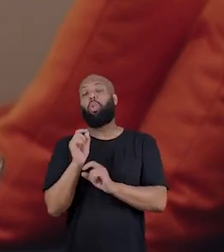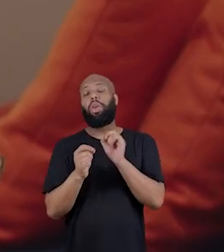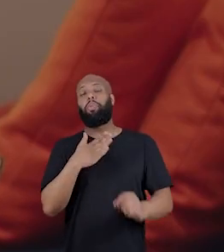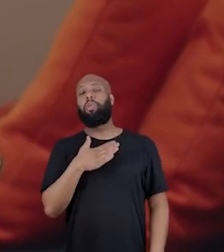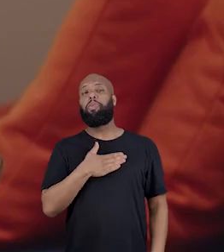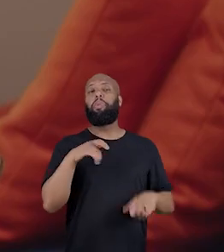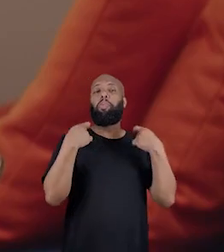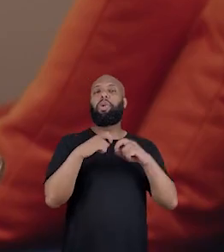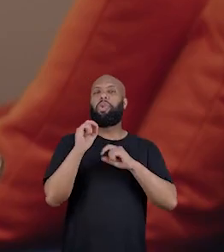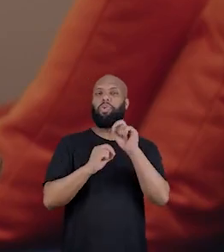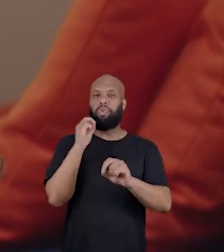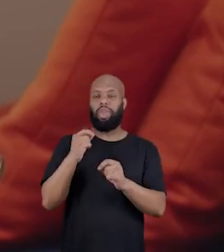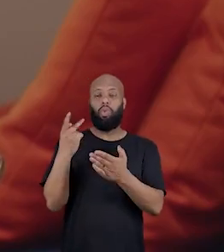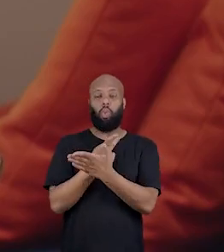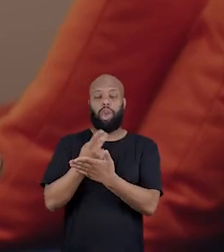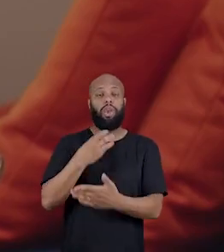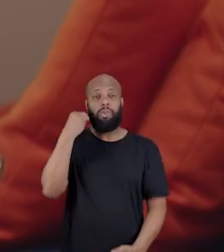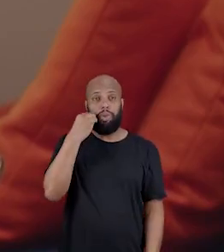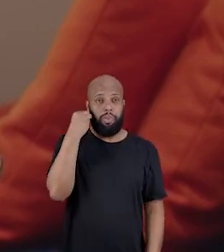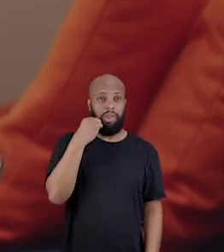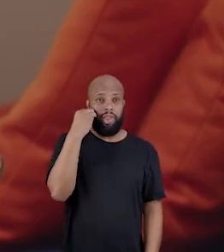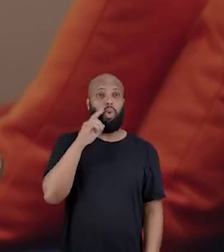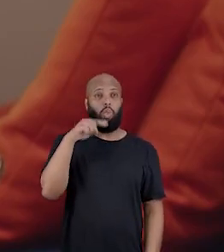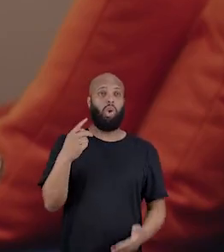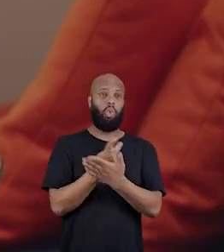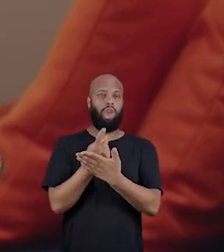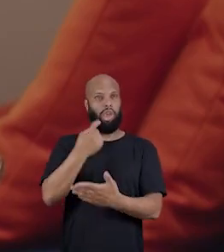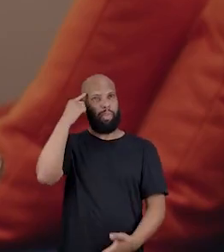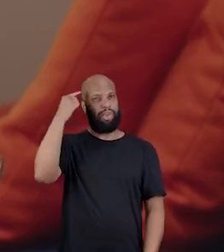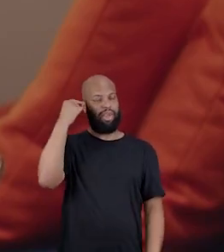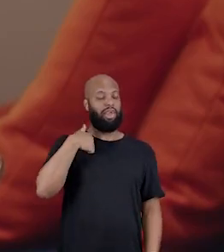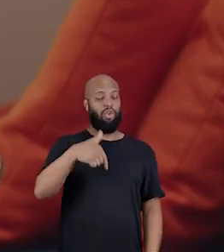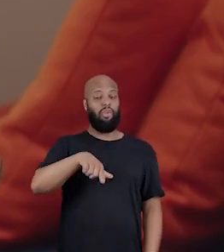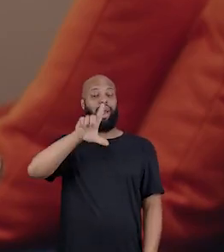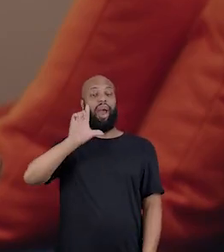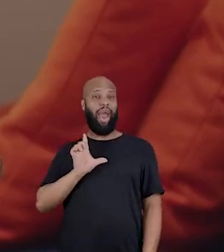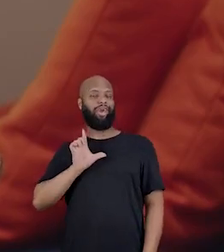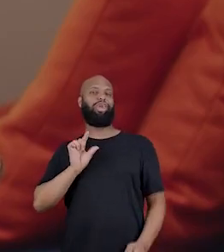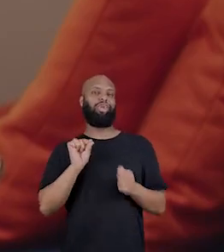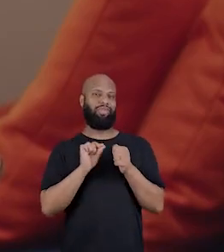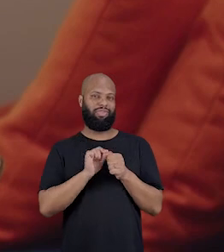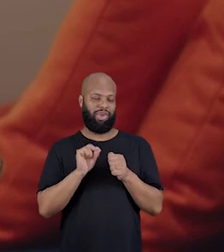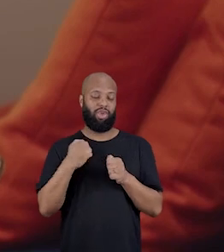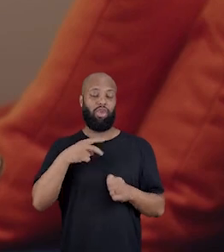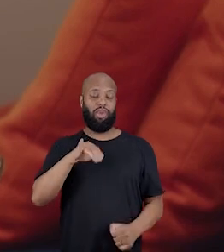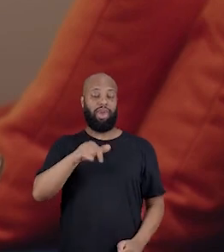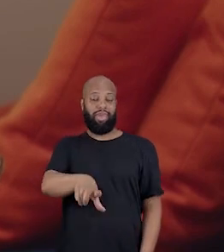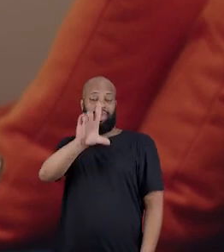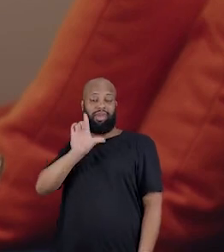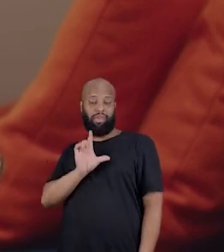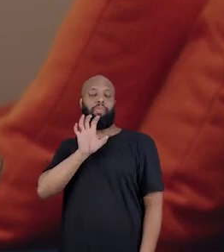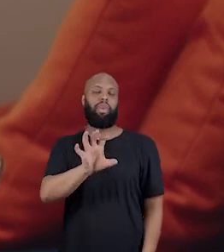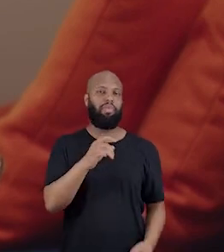erro, para mim, ela tem que ser, como você falou assim, o erro experimental, ele é um erro até pensado. Eu vou antecipar. É o erro que a gente quer. Eu vou antecipar